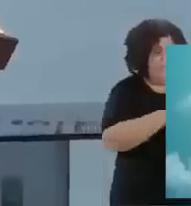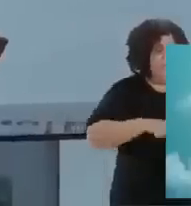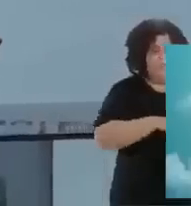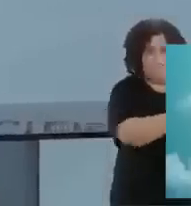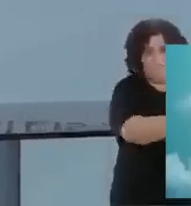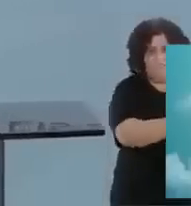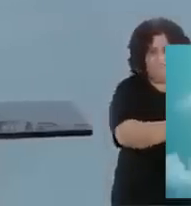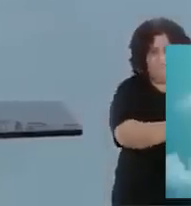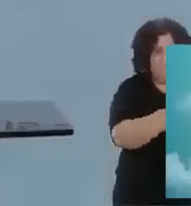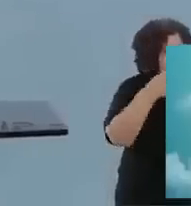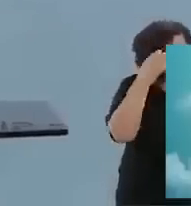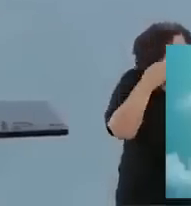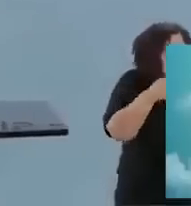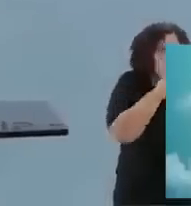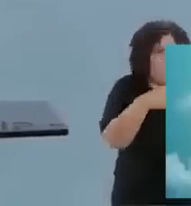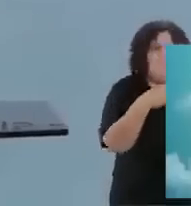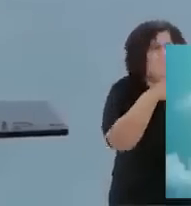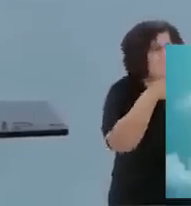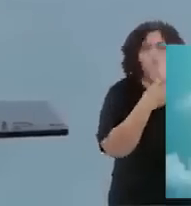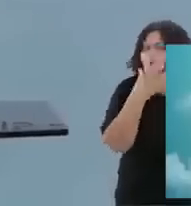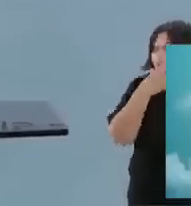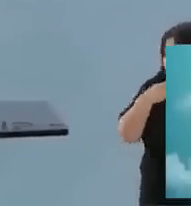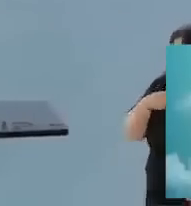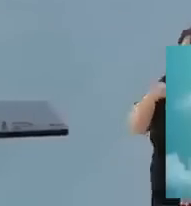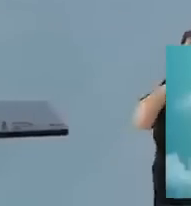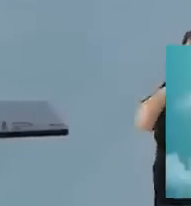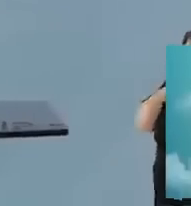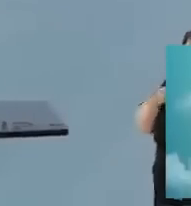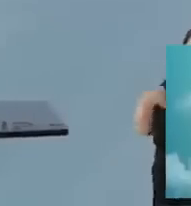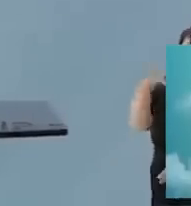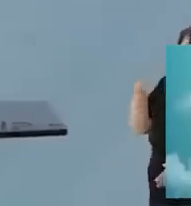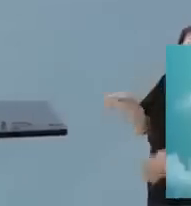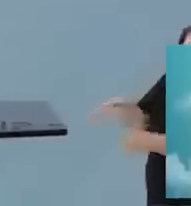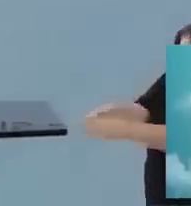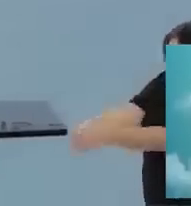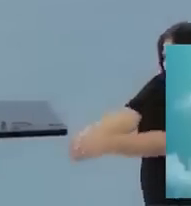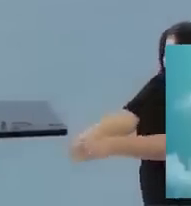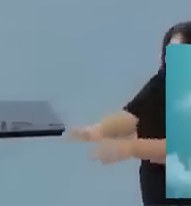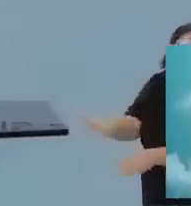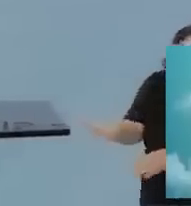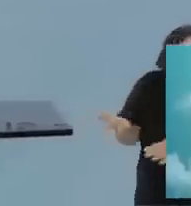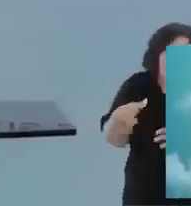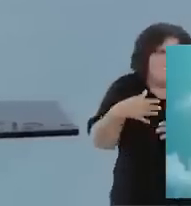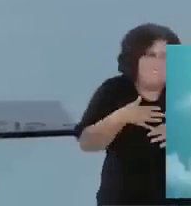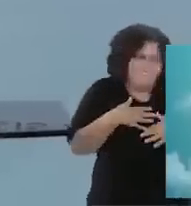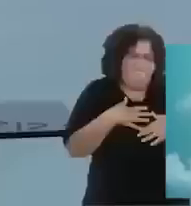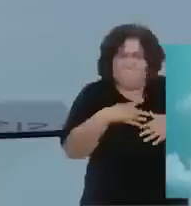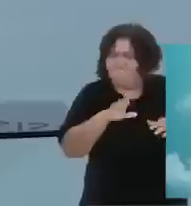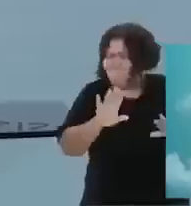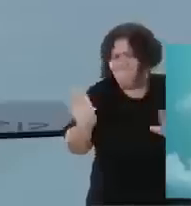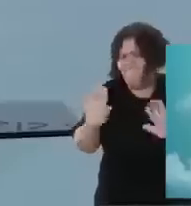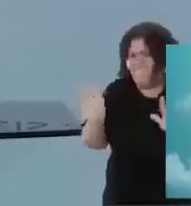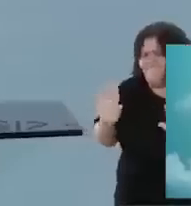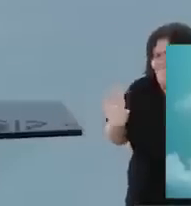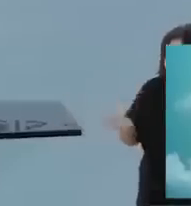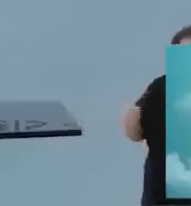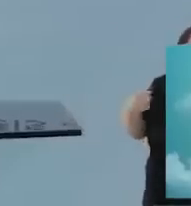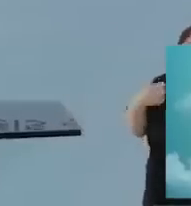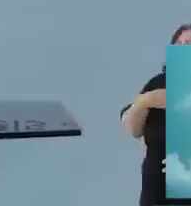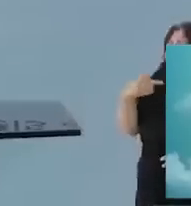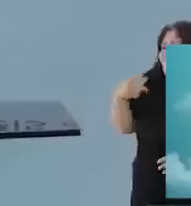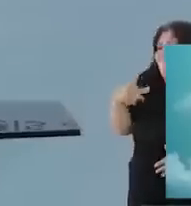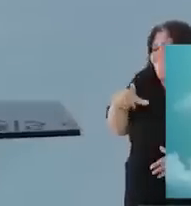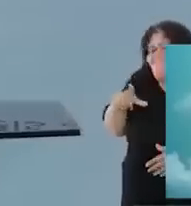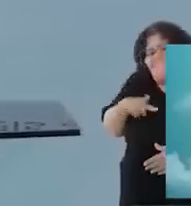que é que eu falo, homem cabeça branca, e eu comecei o ministério. Falei, meu irmão, olha, o senhor me perdoe, mas eu tenho duas dificuldades para atender o seu